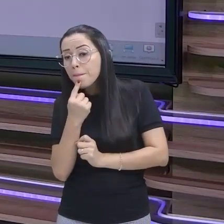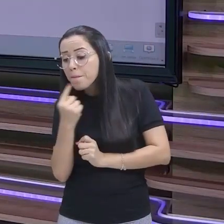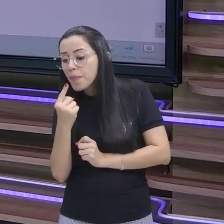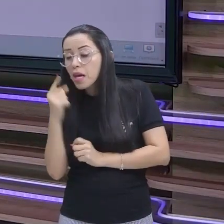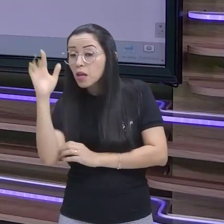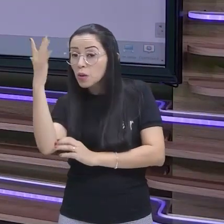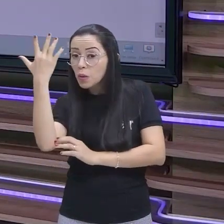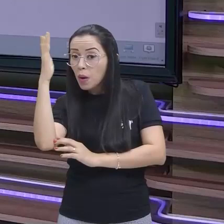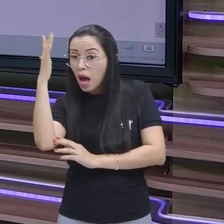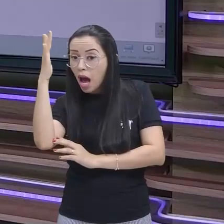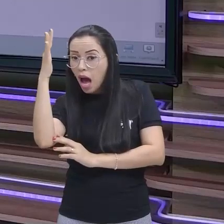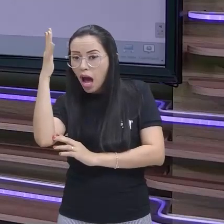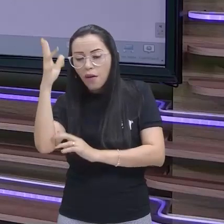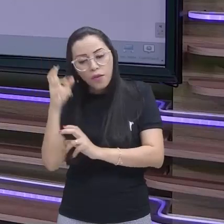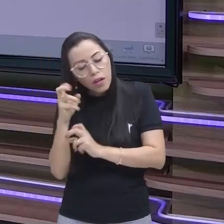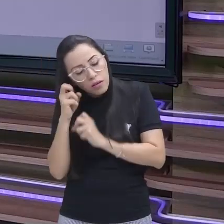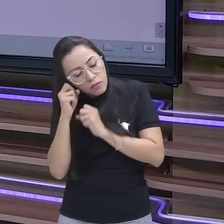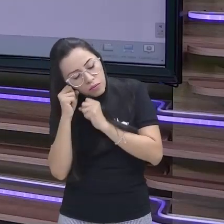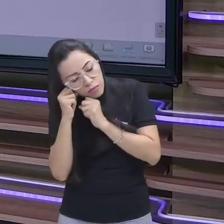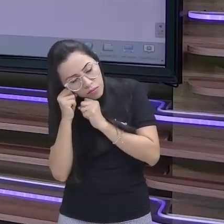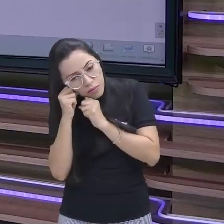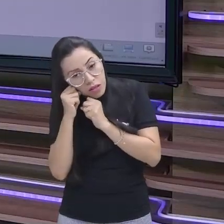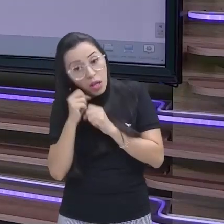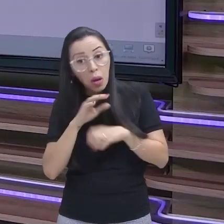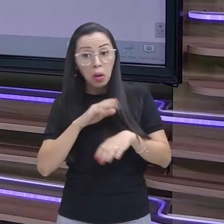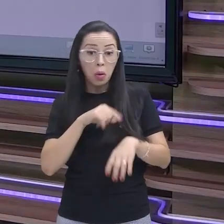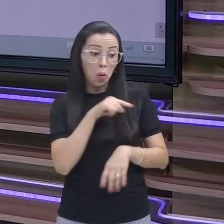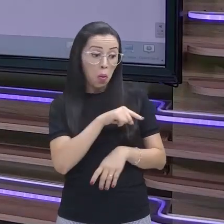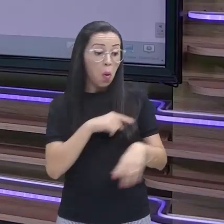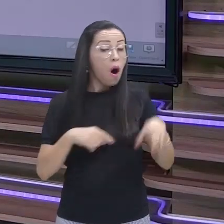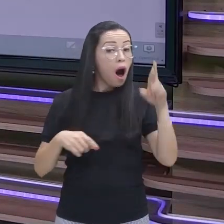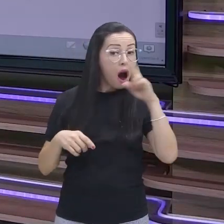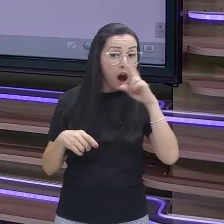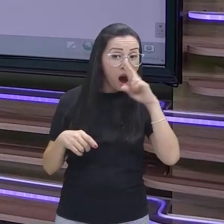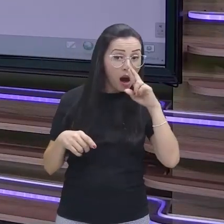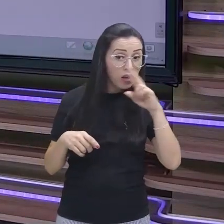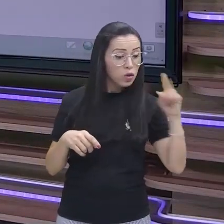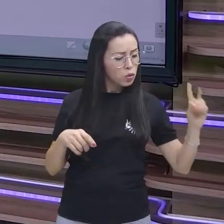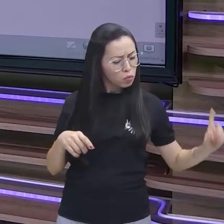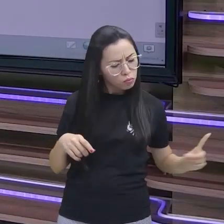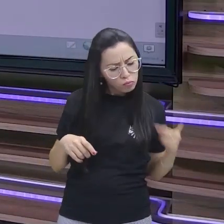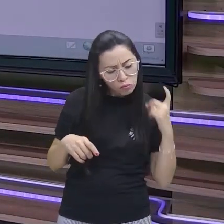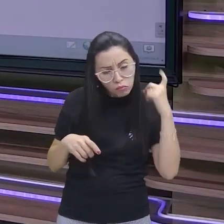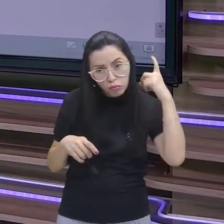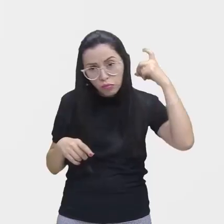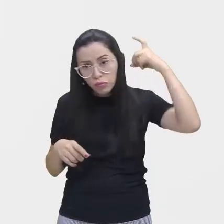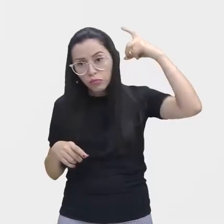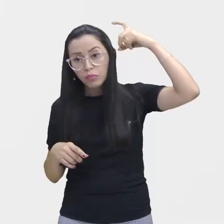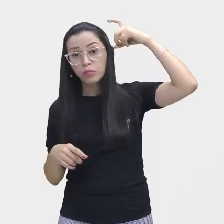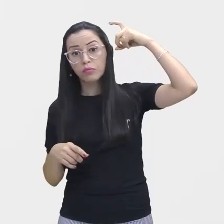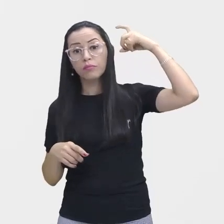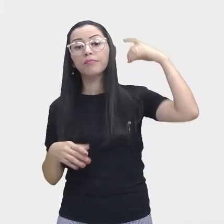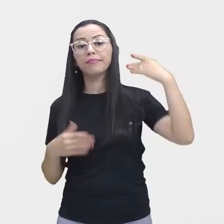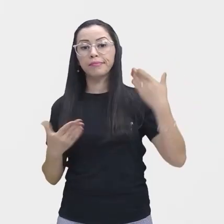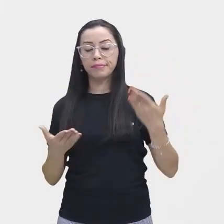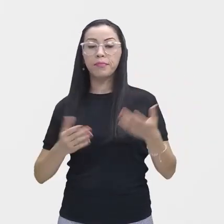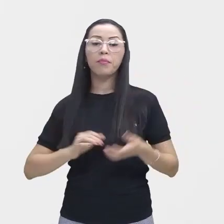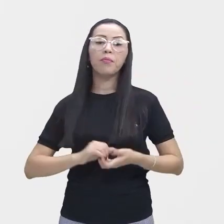e o ratinho começou a passar por cima dele. Esse foi o começo da história. Seguindo.